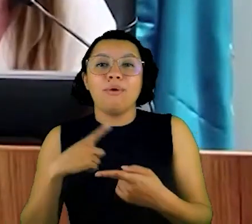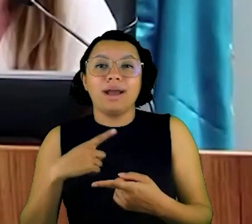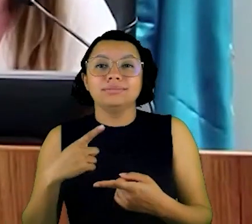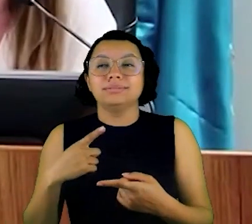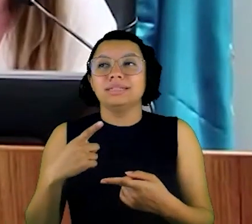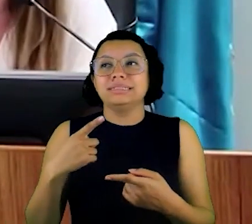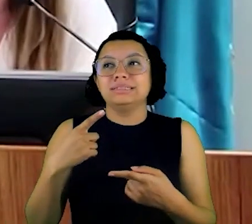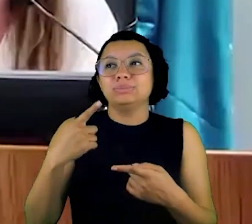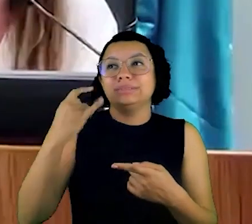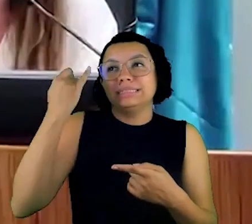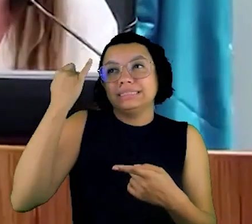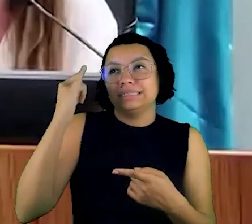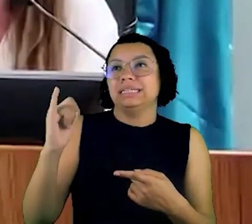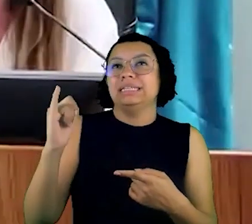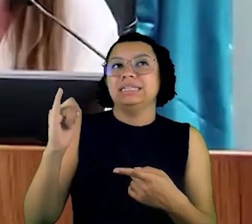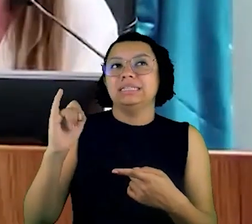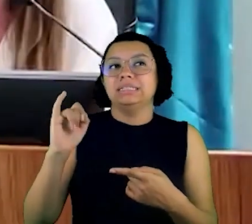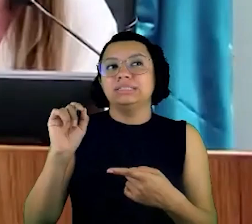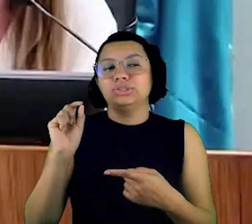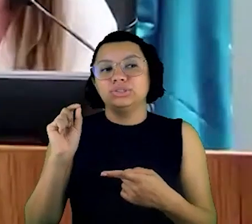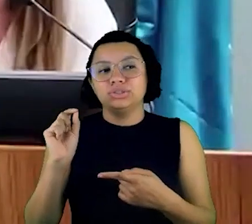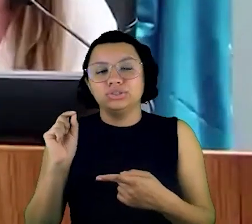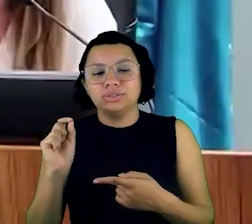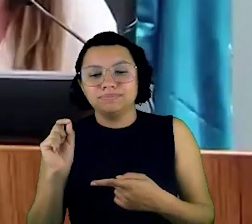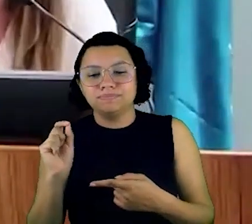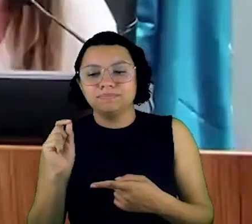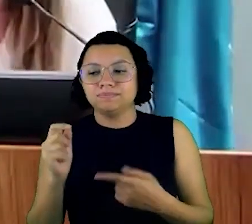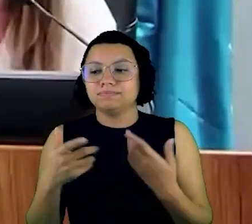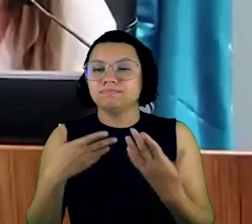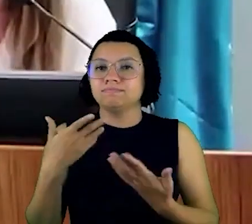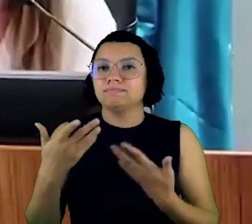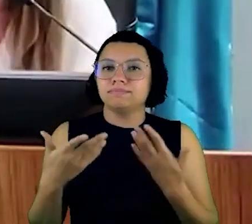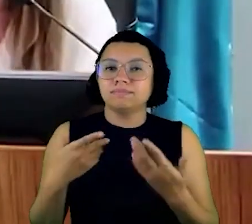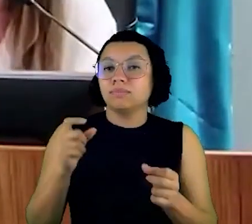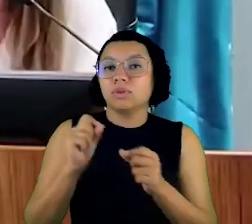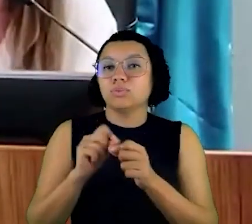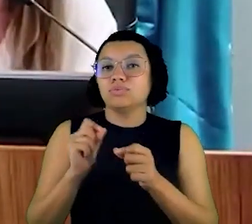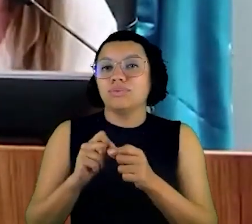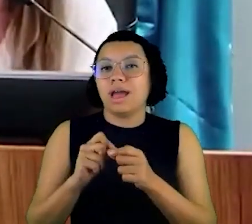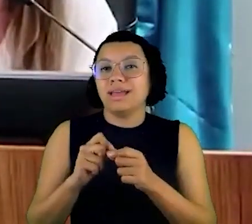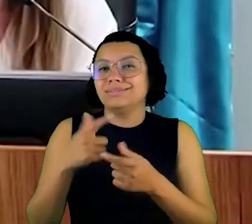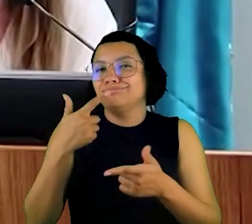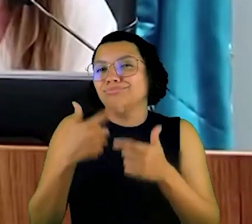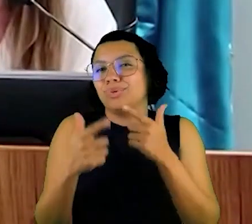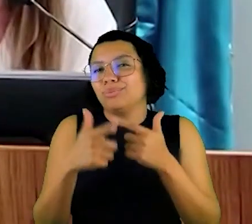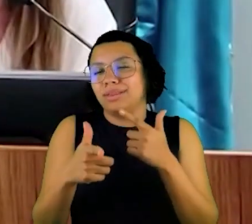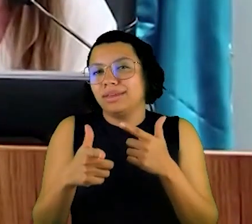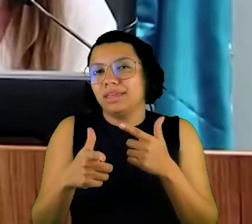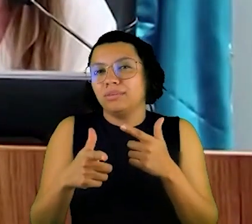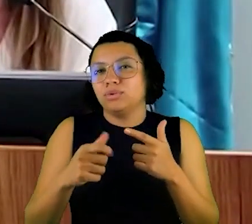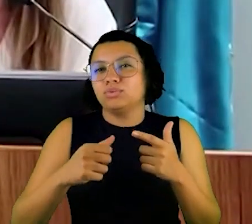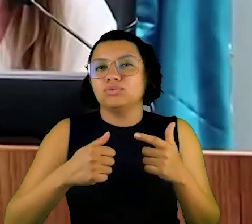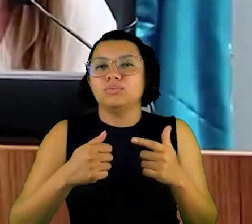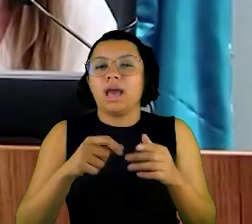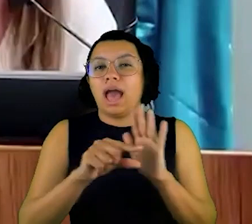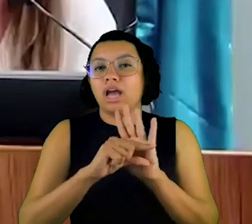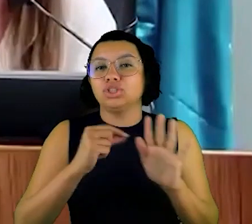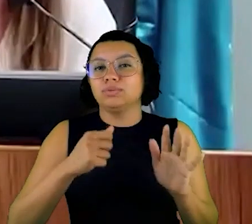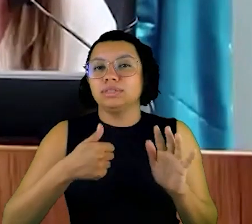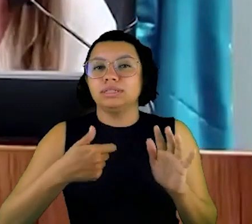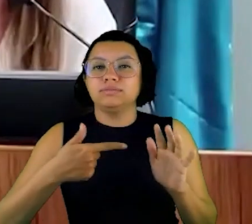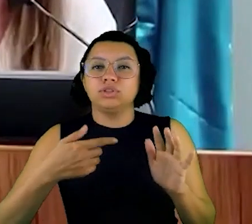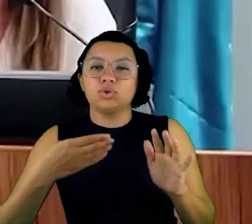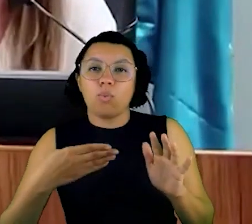porque existe uma hipótese que nos faz tropeçar, a hipótese do artigo